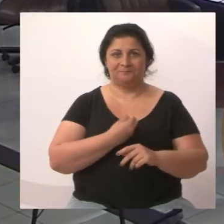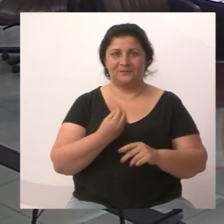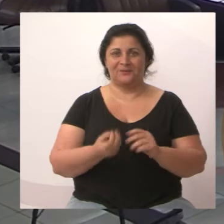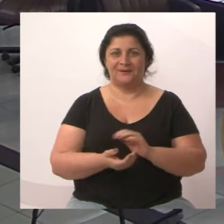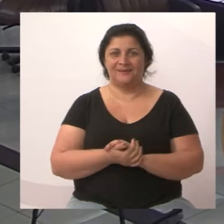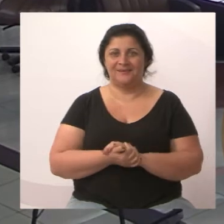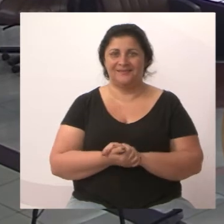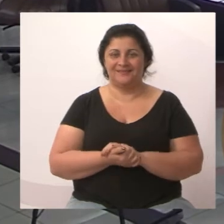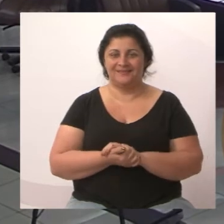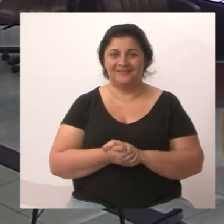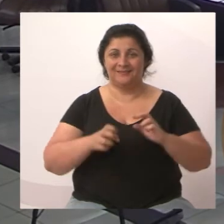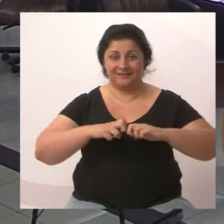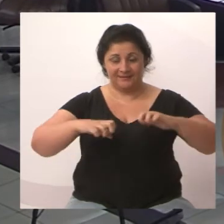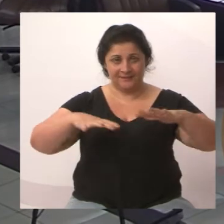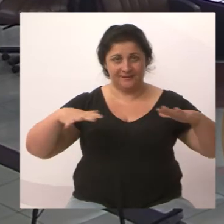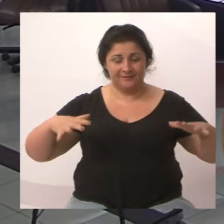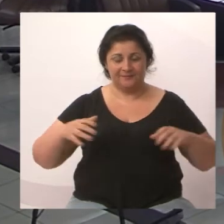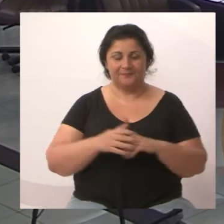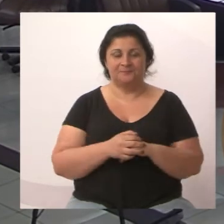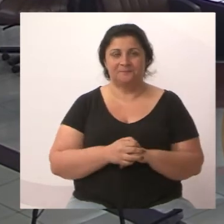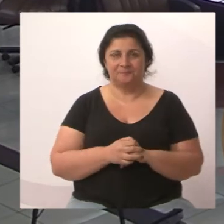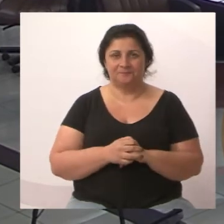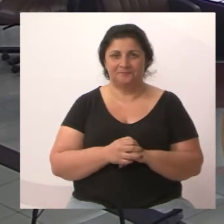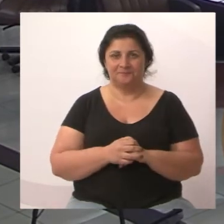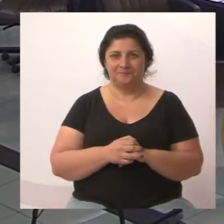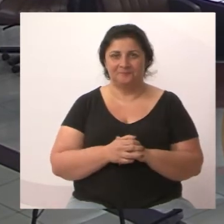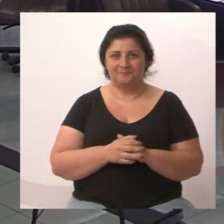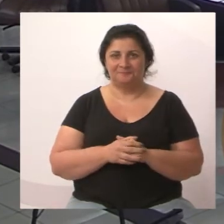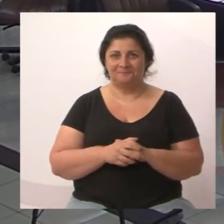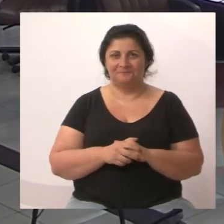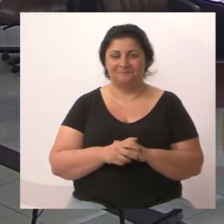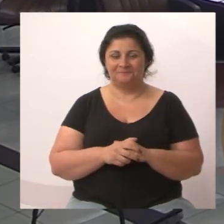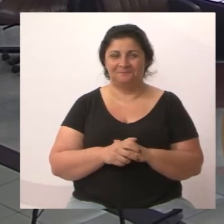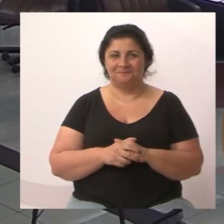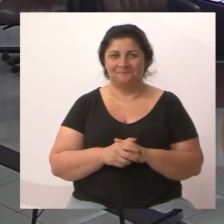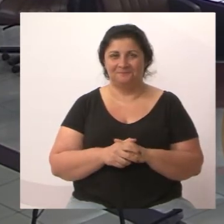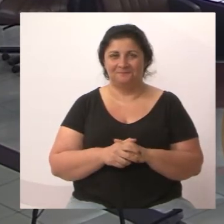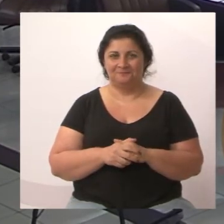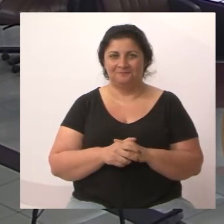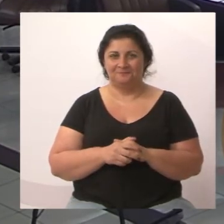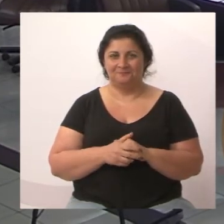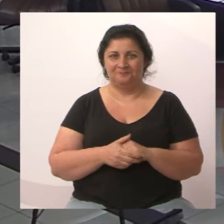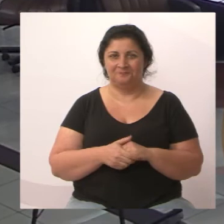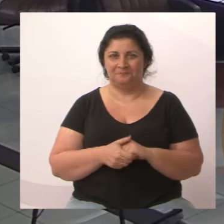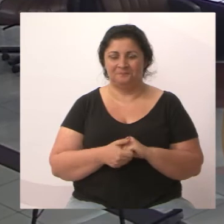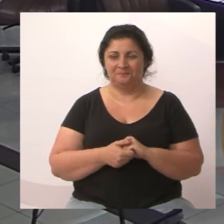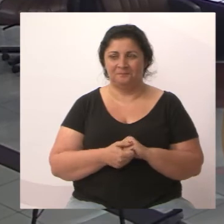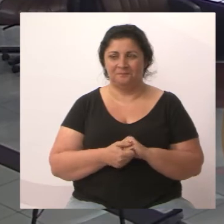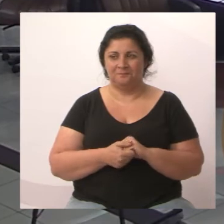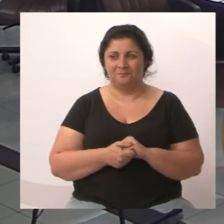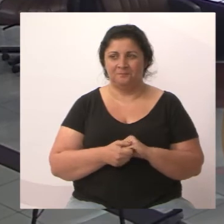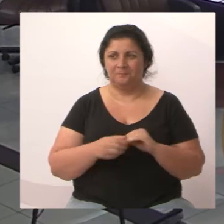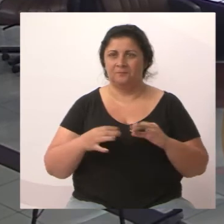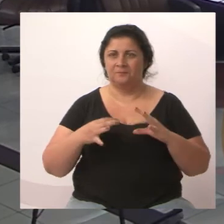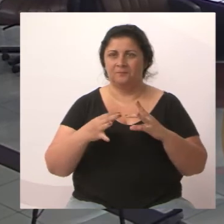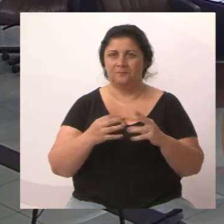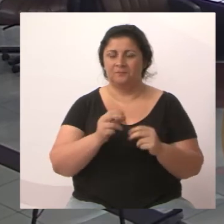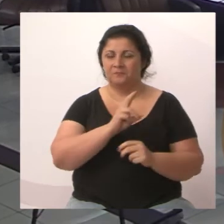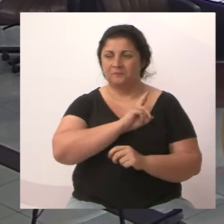na galeria, o pessoal de casa aí que nos assiste nesse momento aí através da TV, Quero cumprimentar aqui o ex-vereador